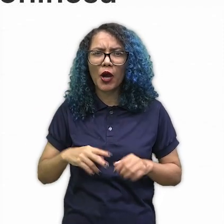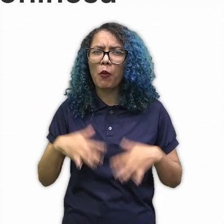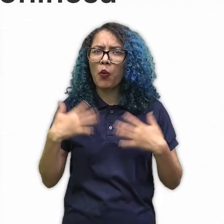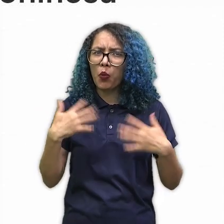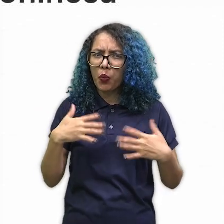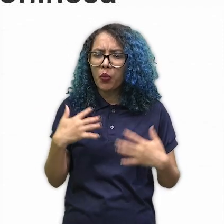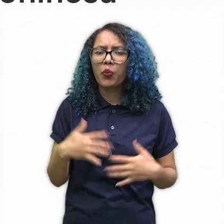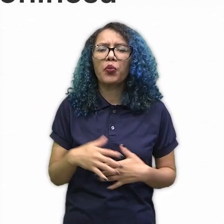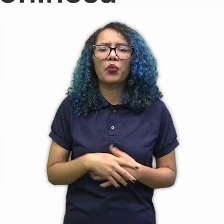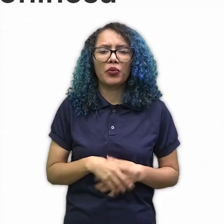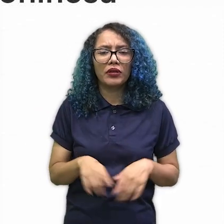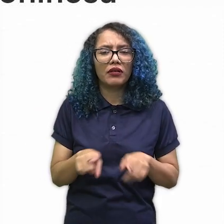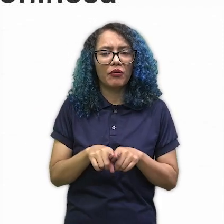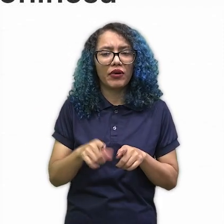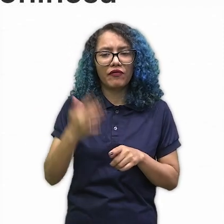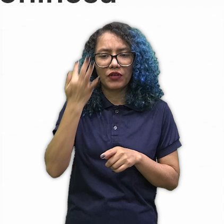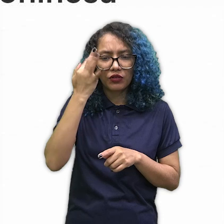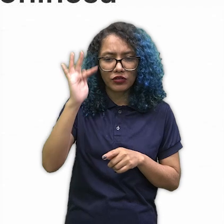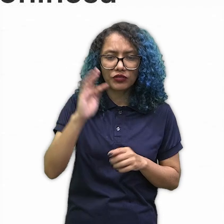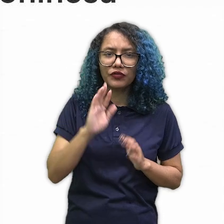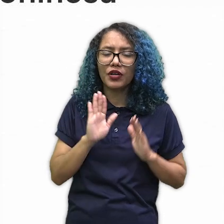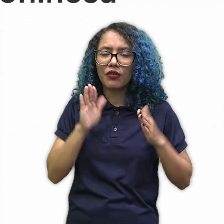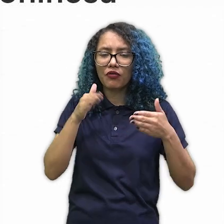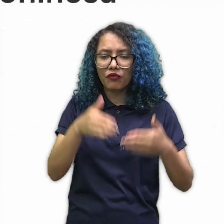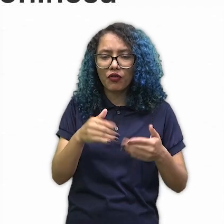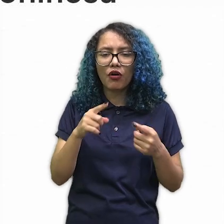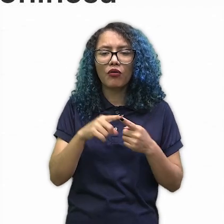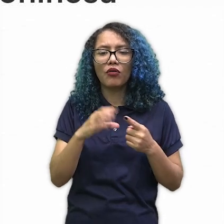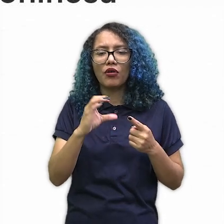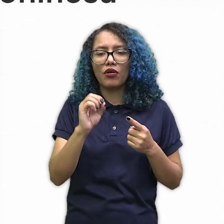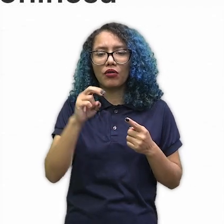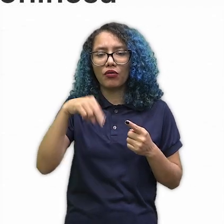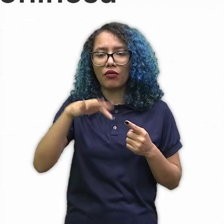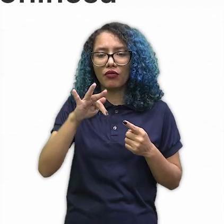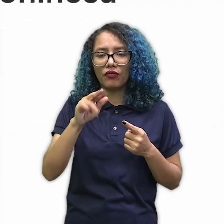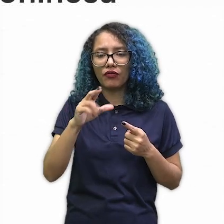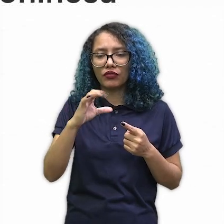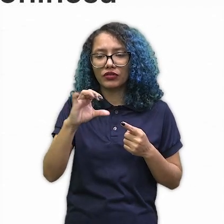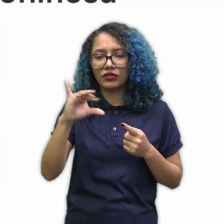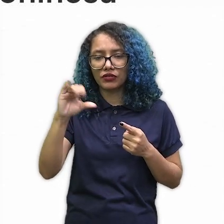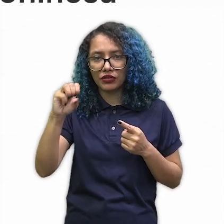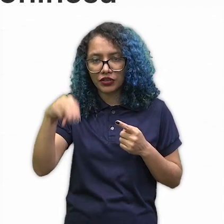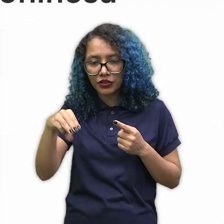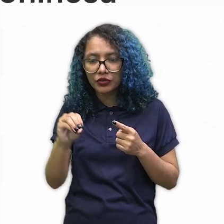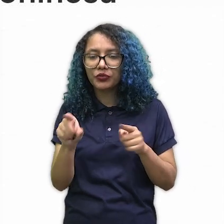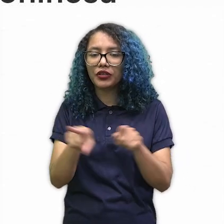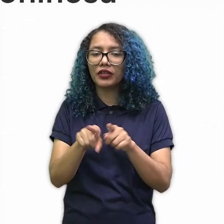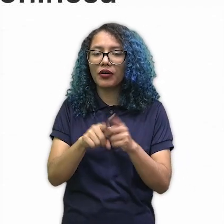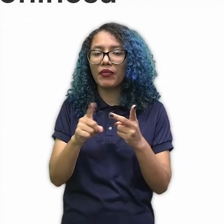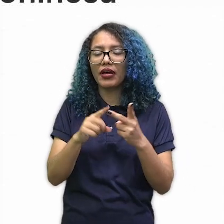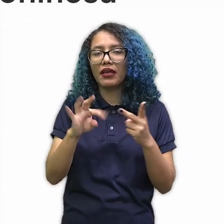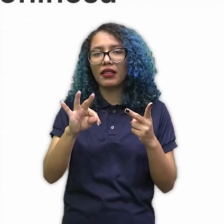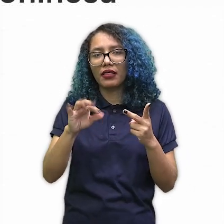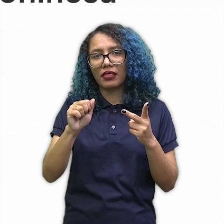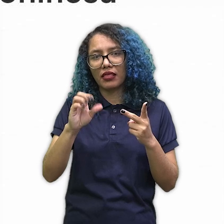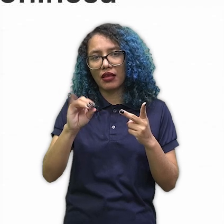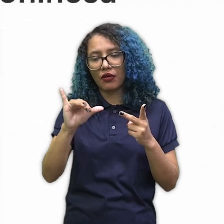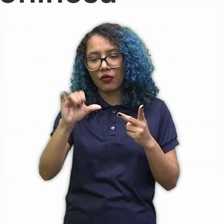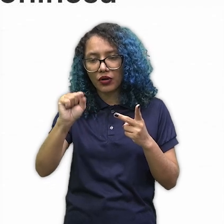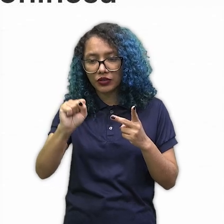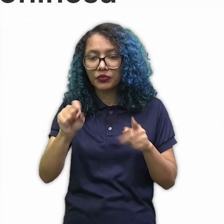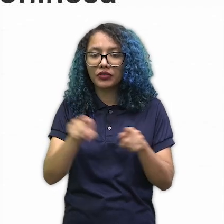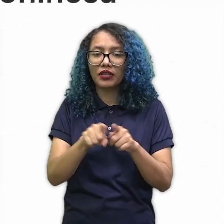tá? Além da filosofia, ligado aí ao confucionismo até o taoísmo, tá? As artes que se